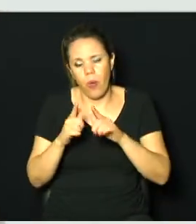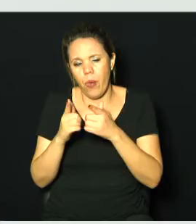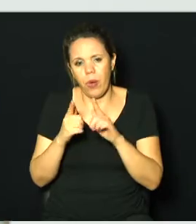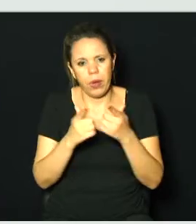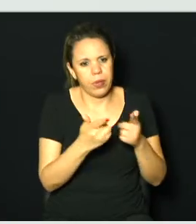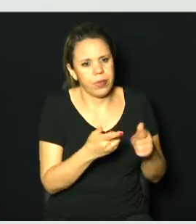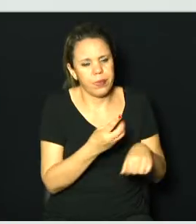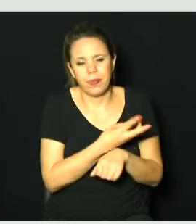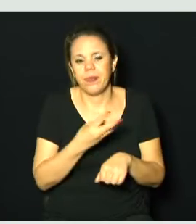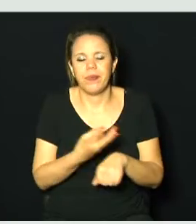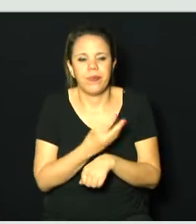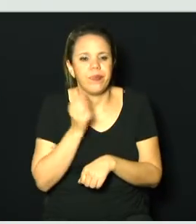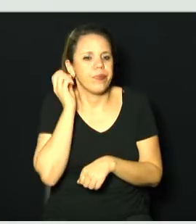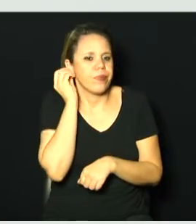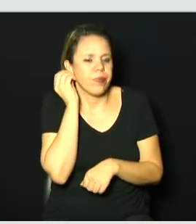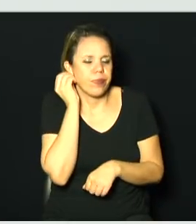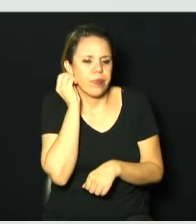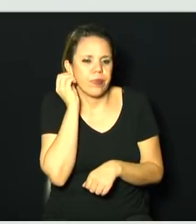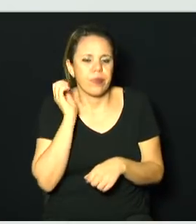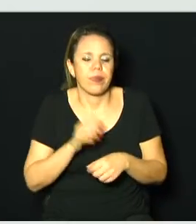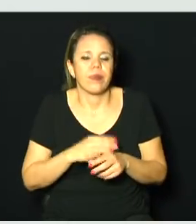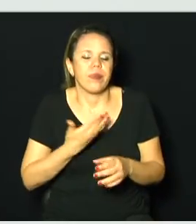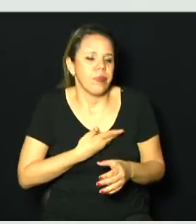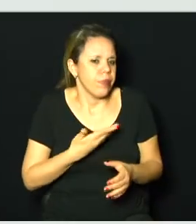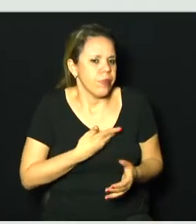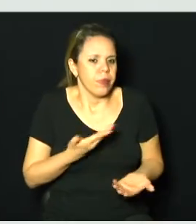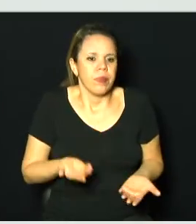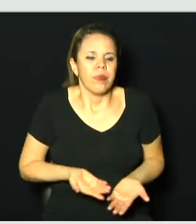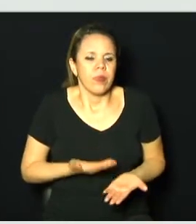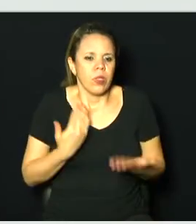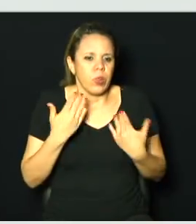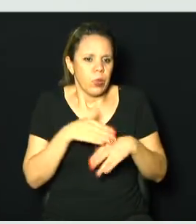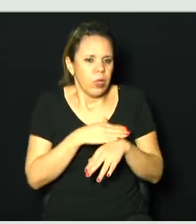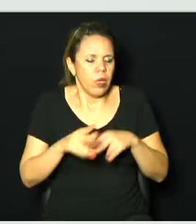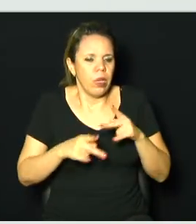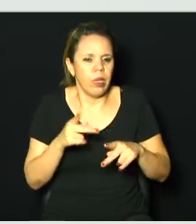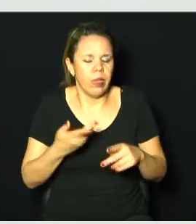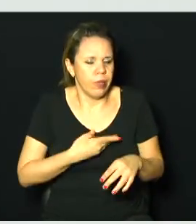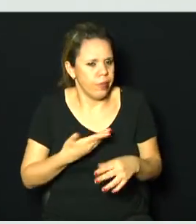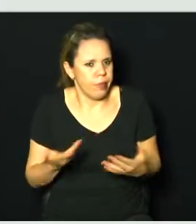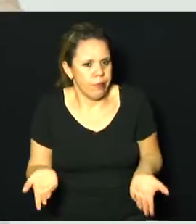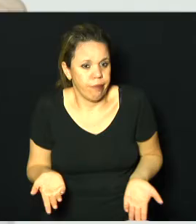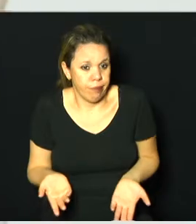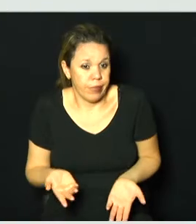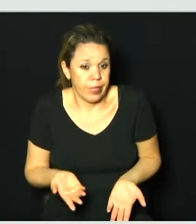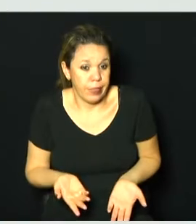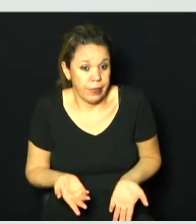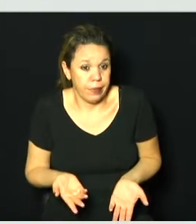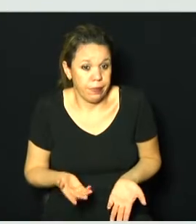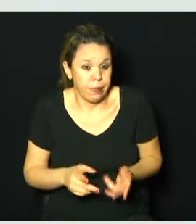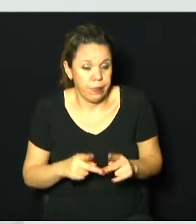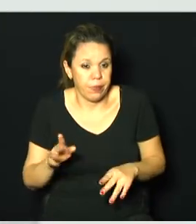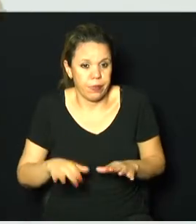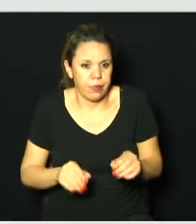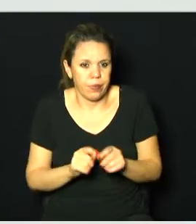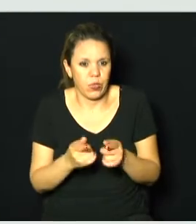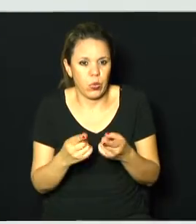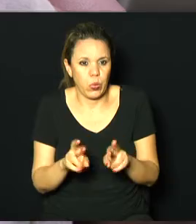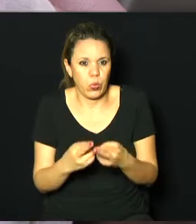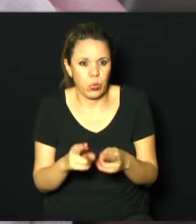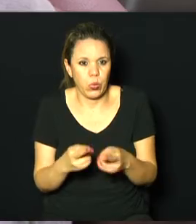aí, né? O WhatsApp, fazer os grupos com os meus amigos, conversar com eles. O pessoal fez